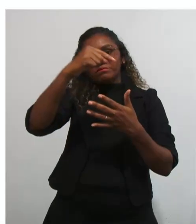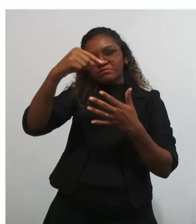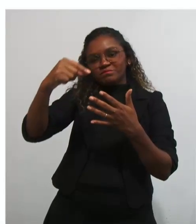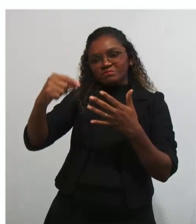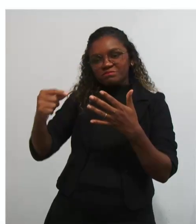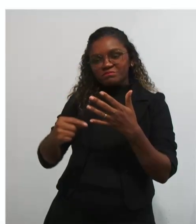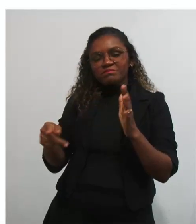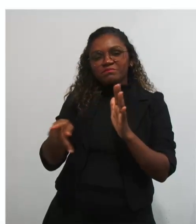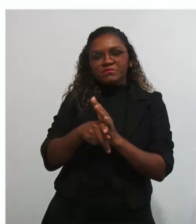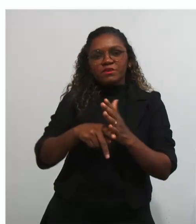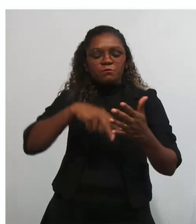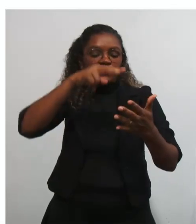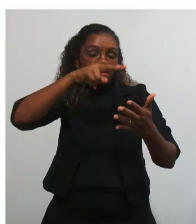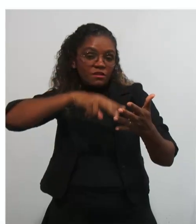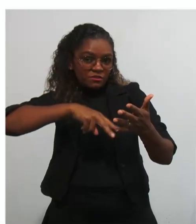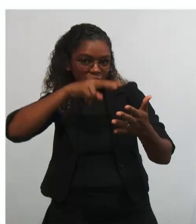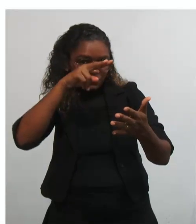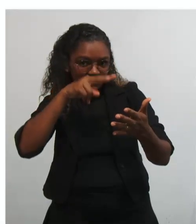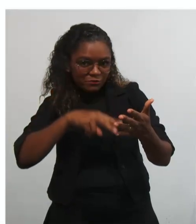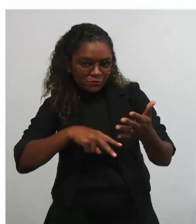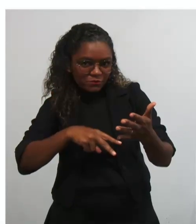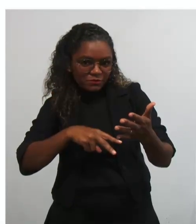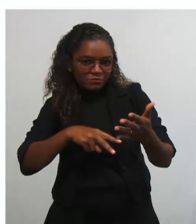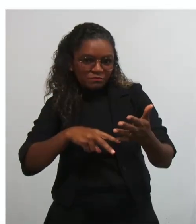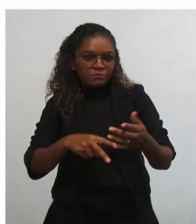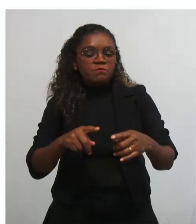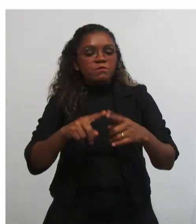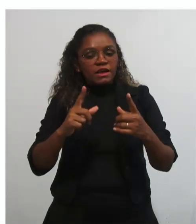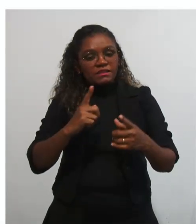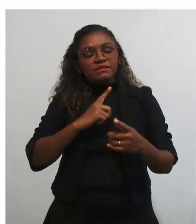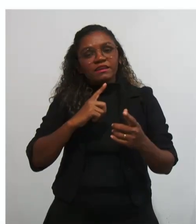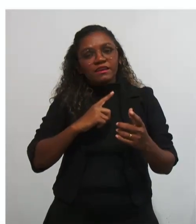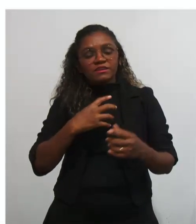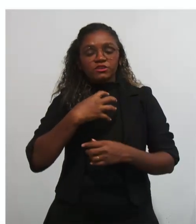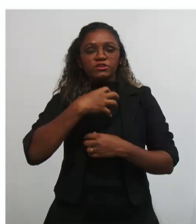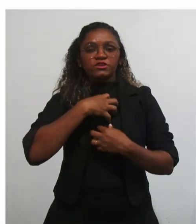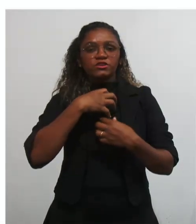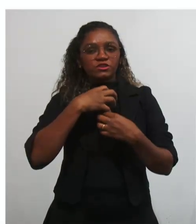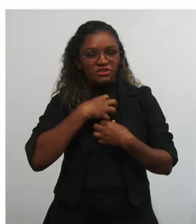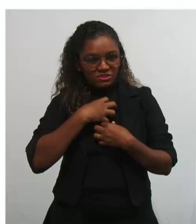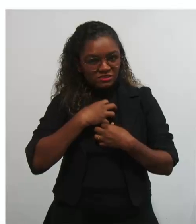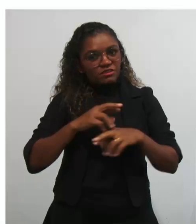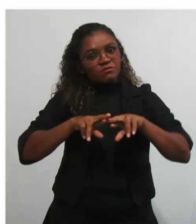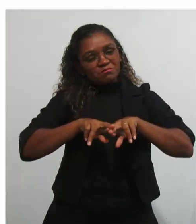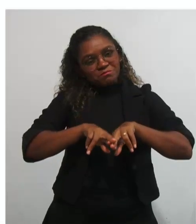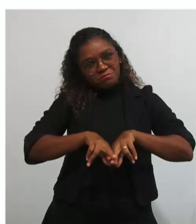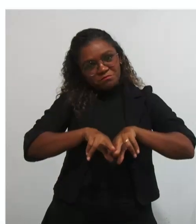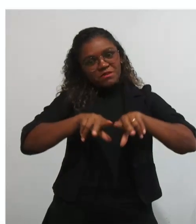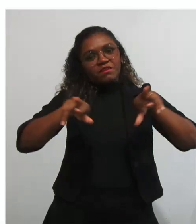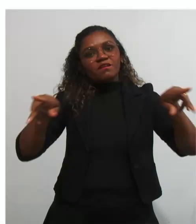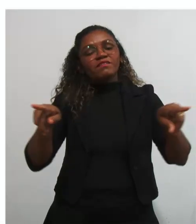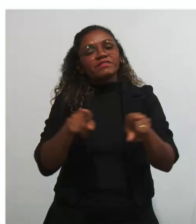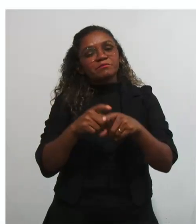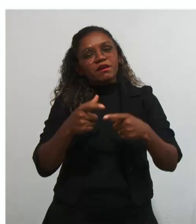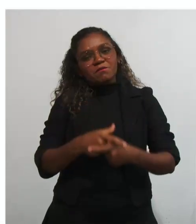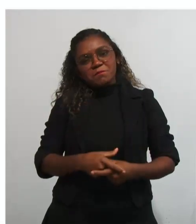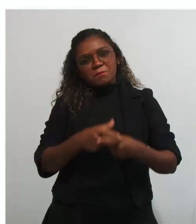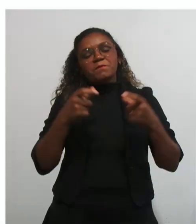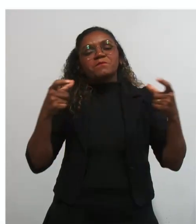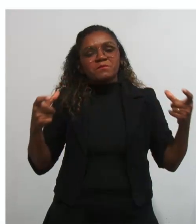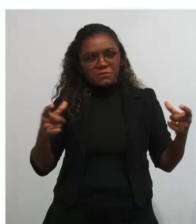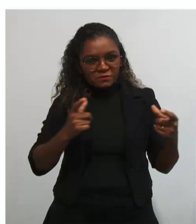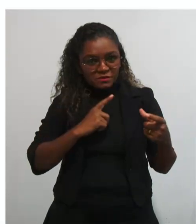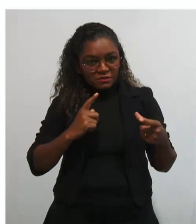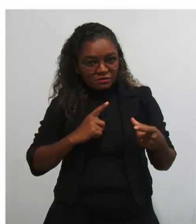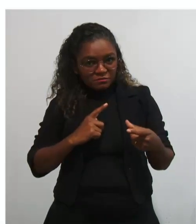leitura. Leitura, ela pode ter vários sentidos, né? Ela é bem ampla, ela pode ser entendida como atribuição